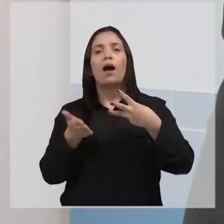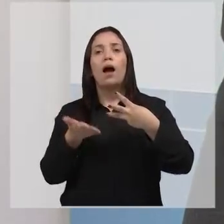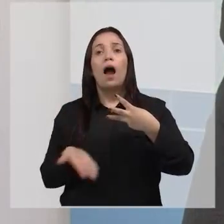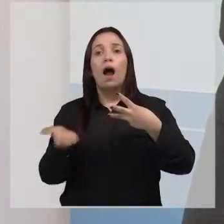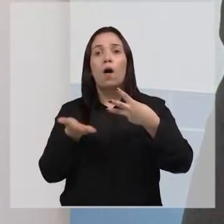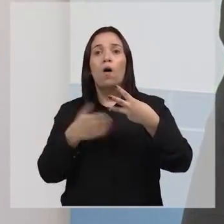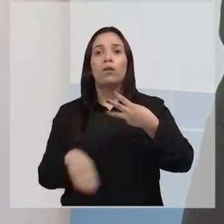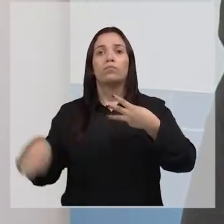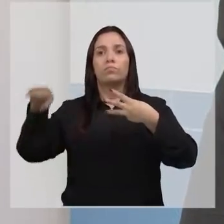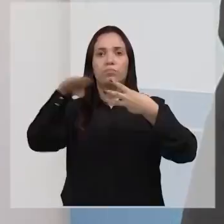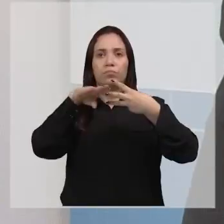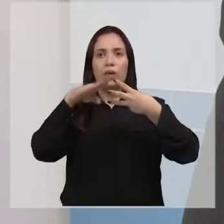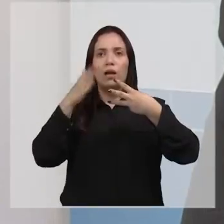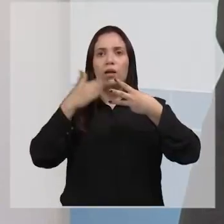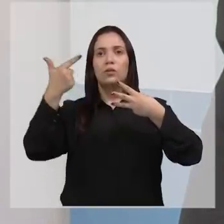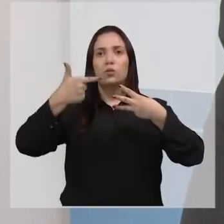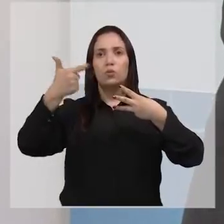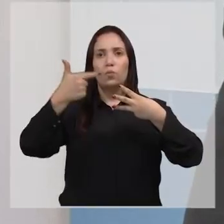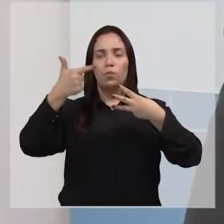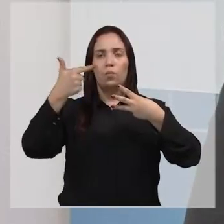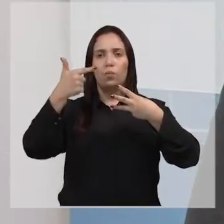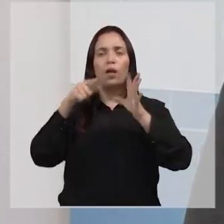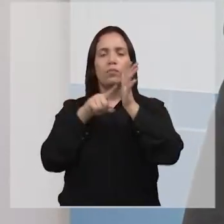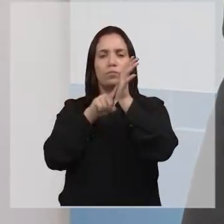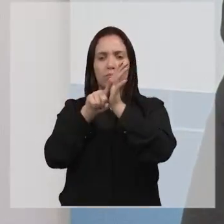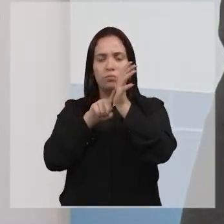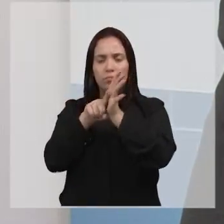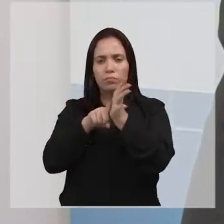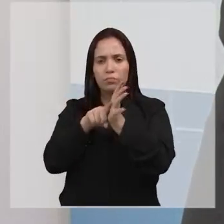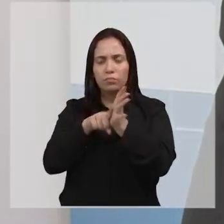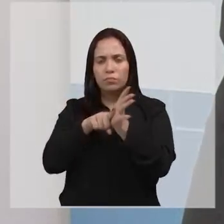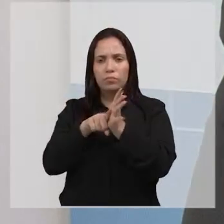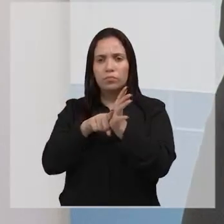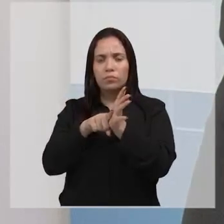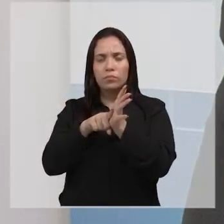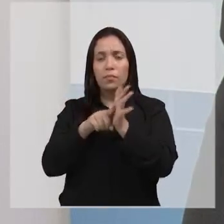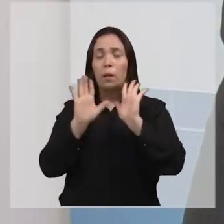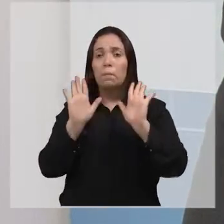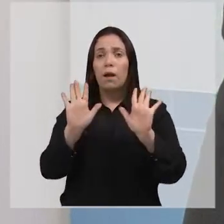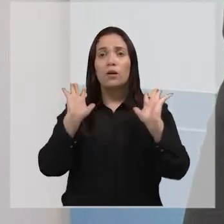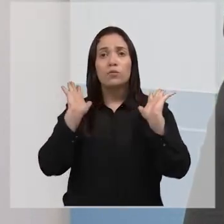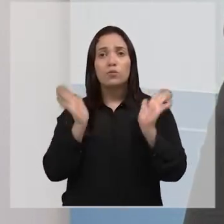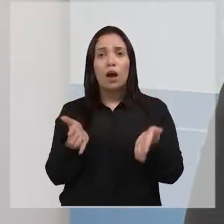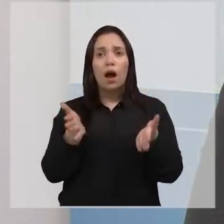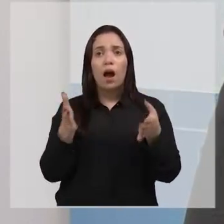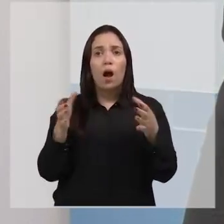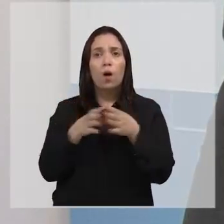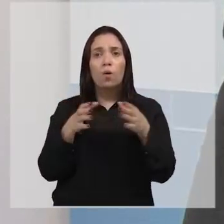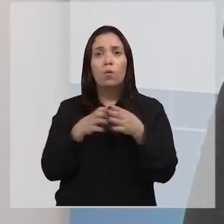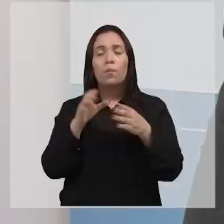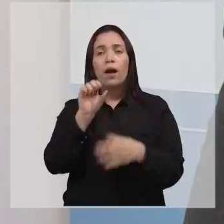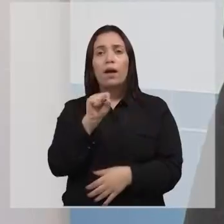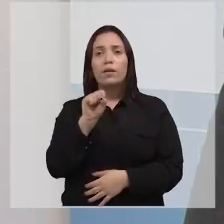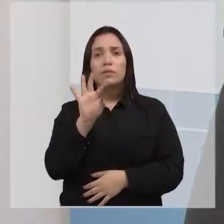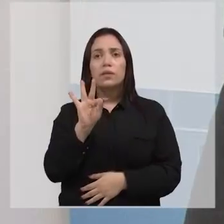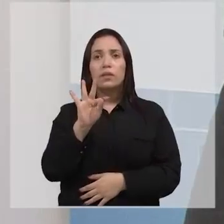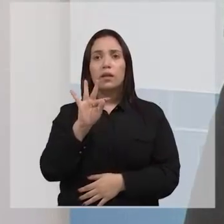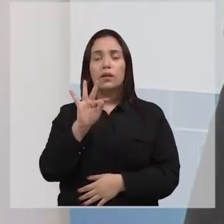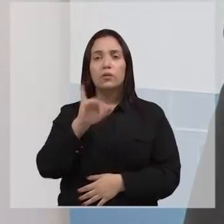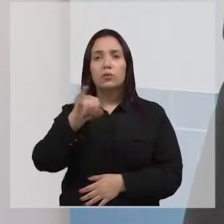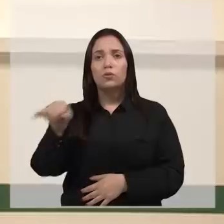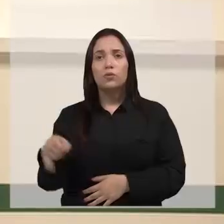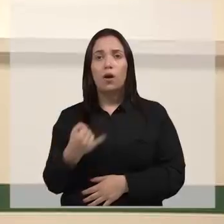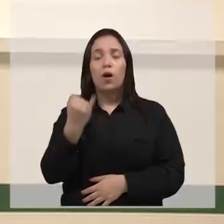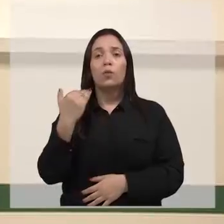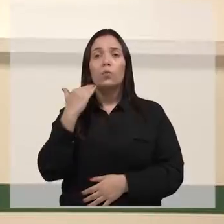segunda. E na segunda, pode estar errado? Pode, mas foi para o STJ. Quantos juízes, Luiz?